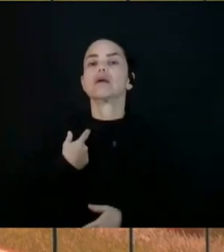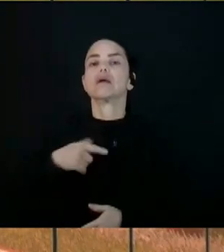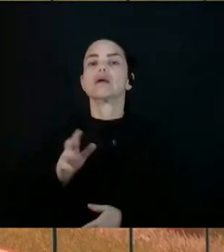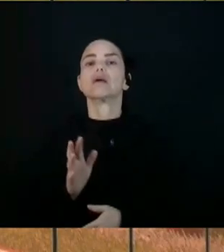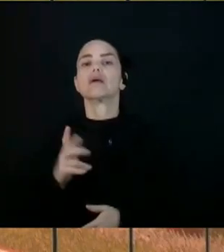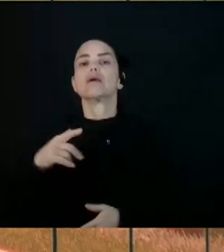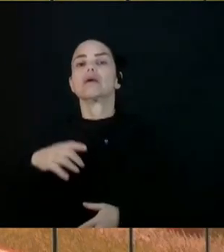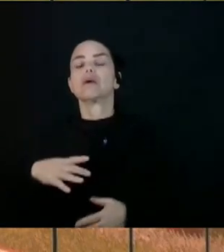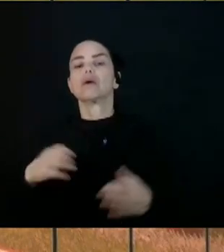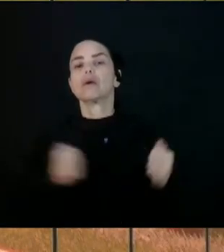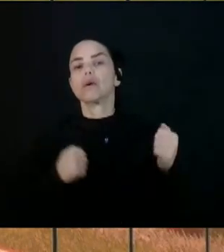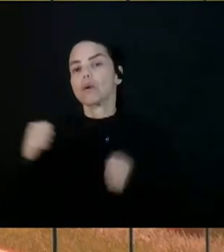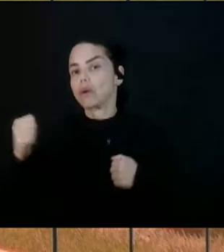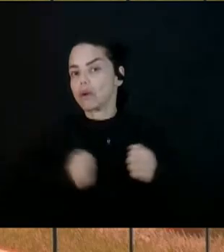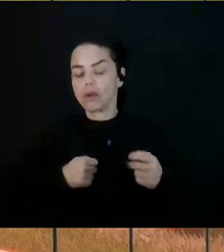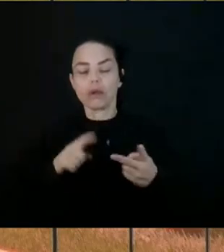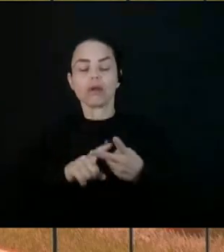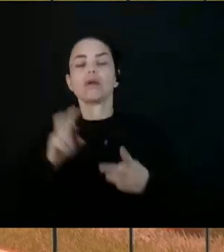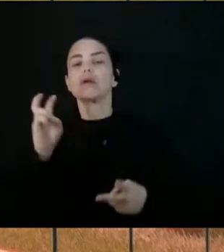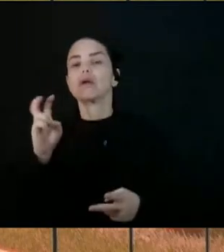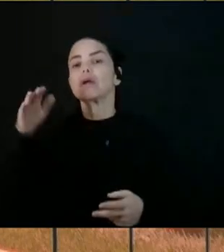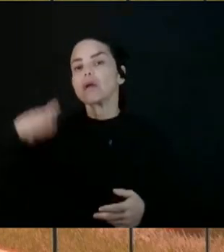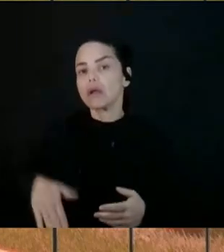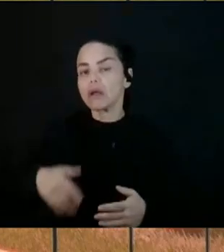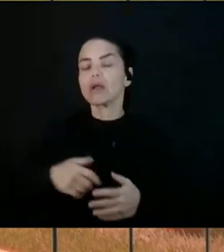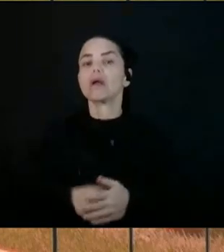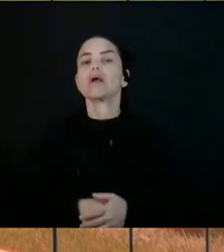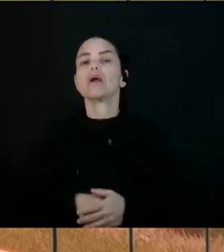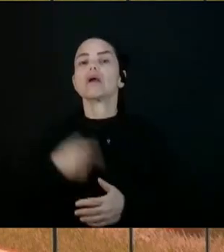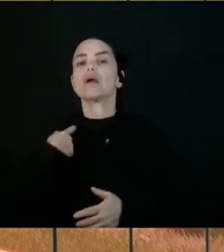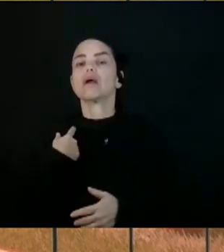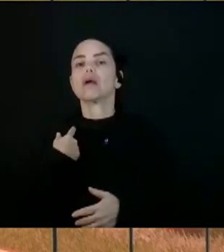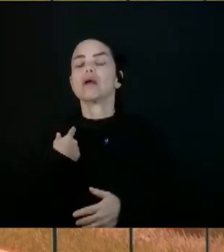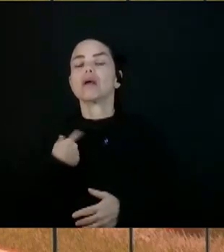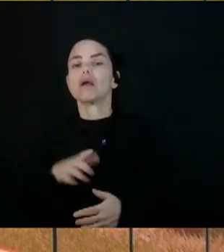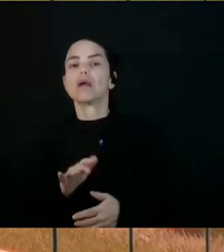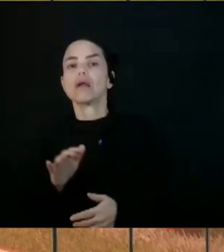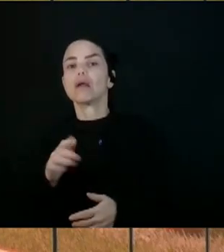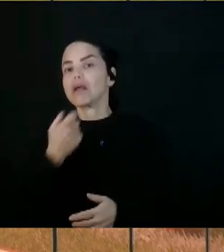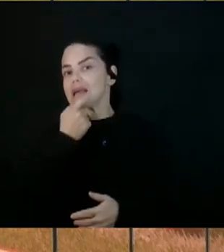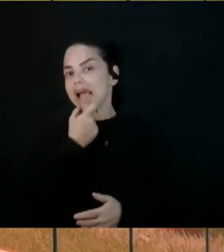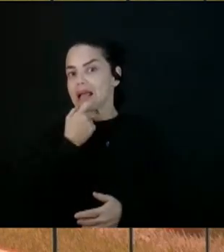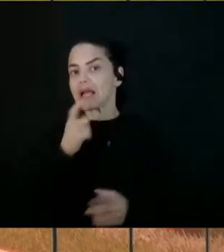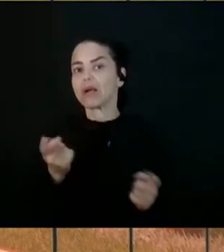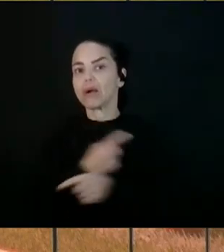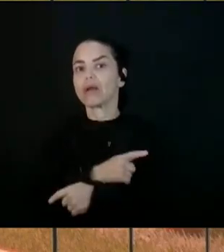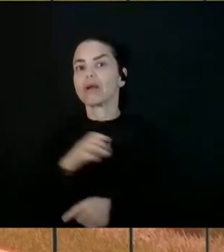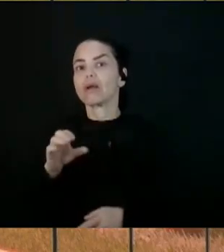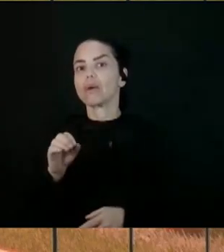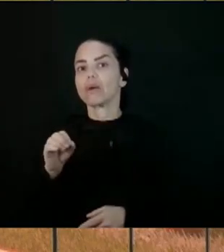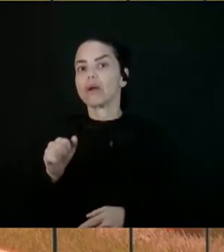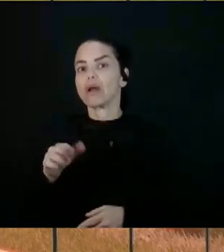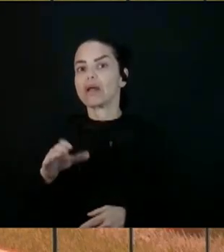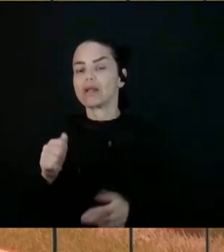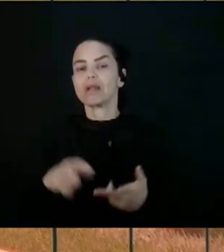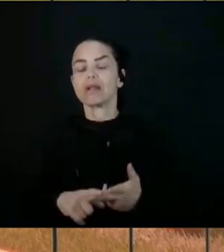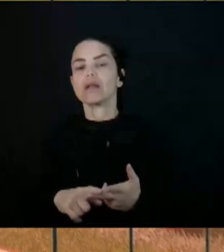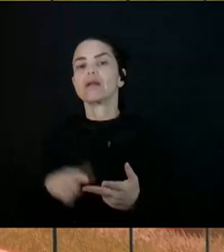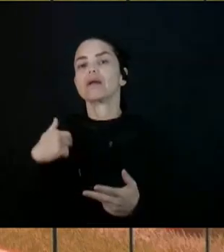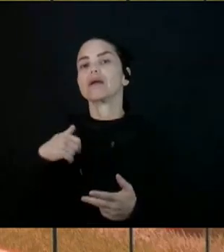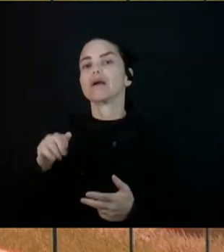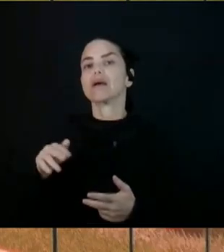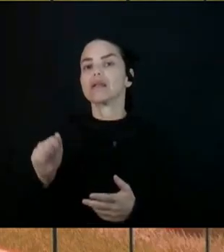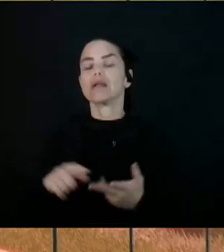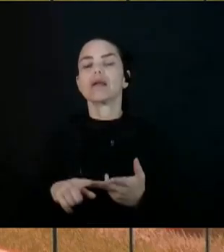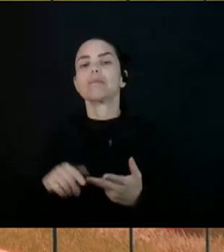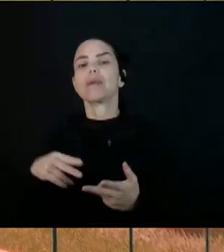às 5 horas da tarde, Inglaterra contra a Croácia, 8 horas da noite, Gana e Panamá, e às 11